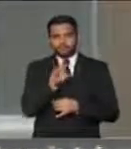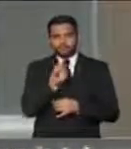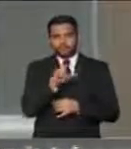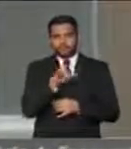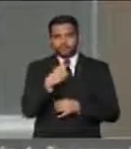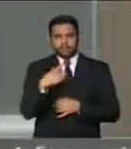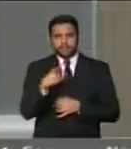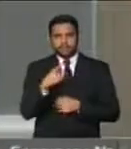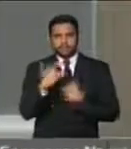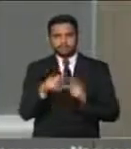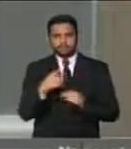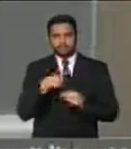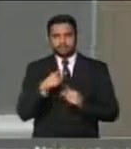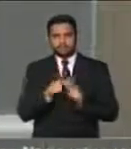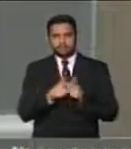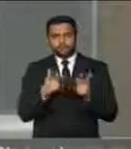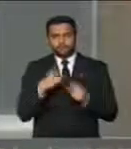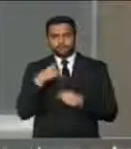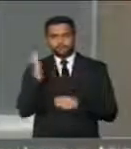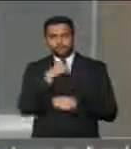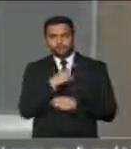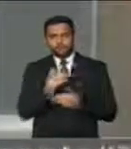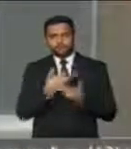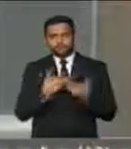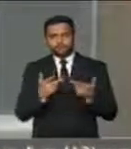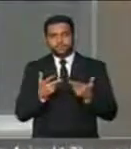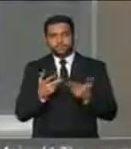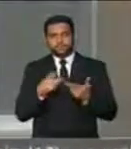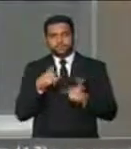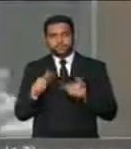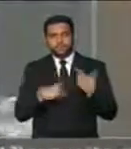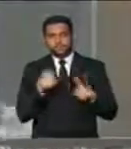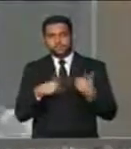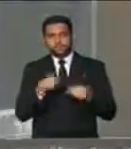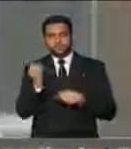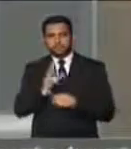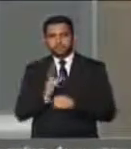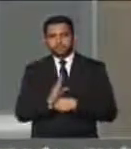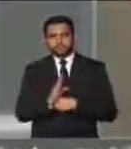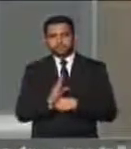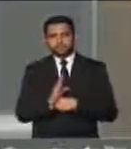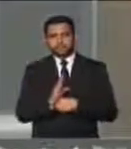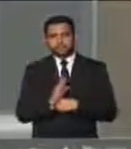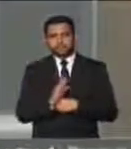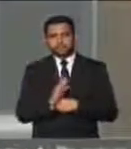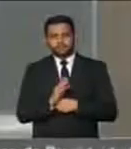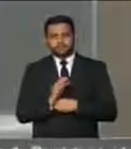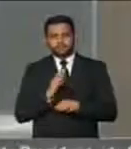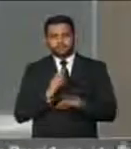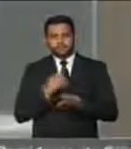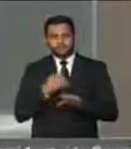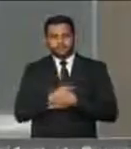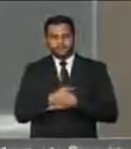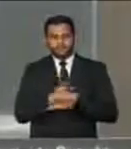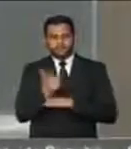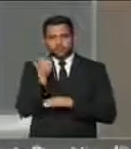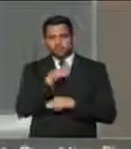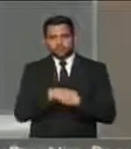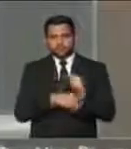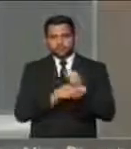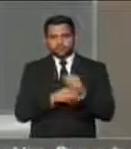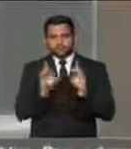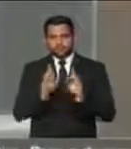salarial, onde você teve uma maior dificuldade do trabalhador brasileiro em ter acesso a essas